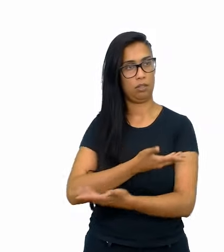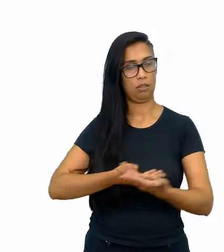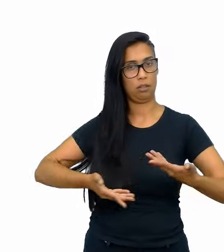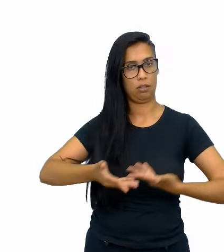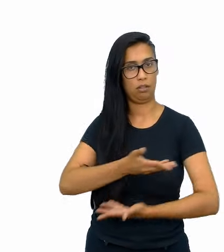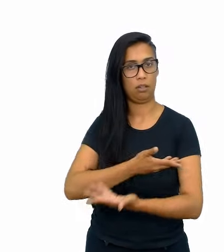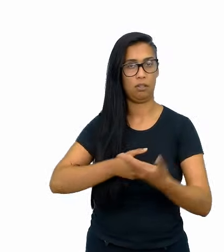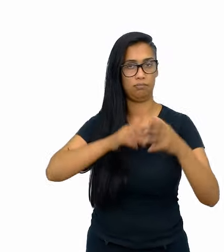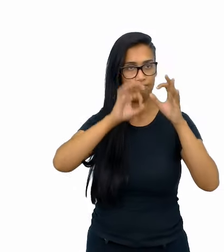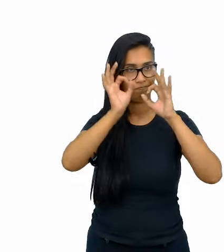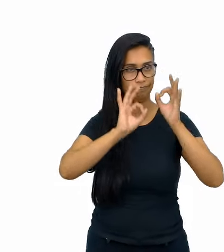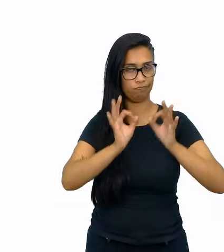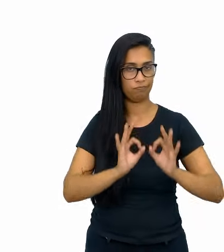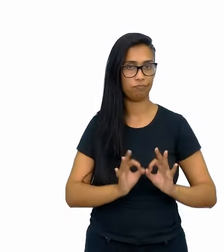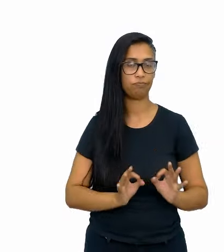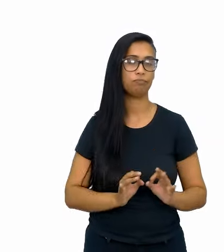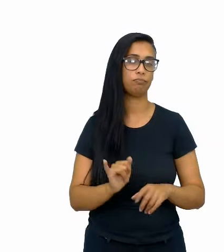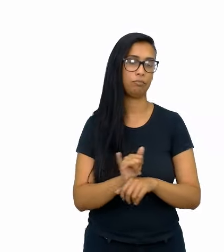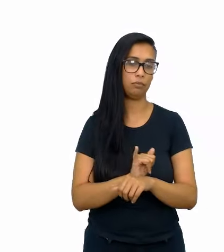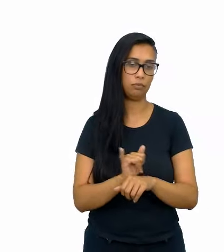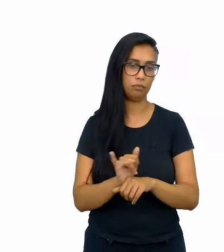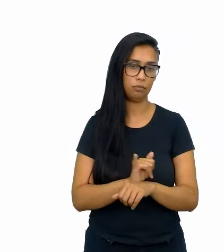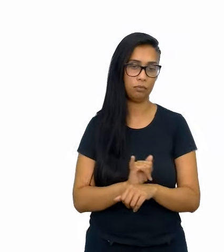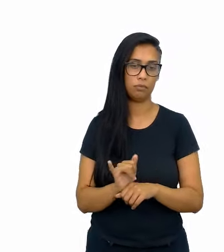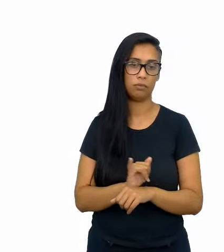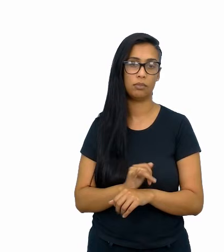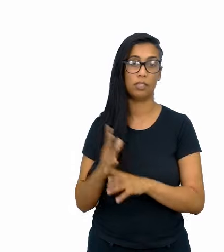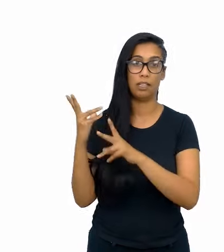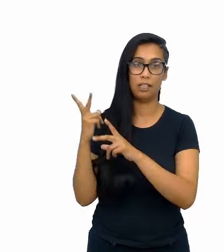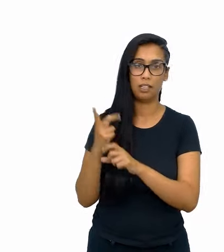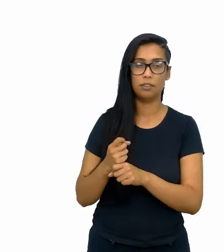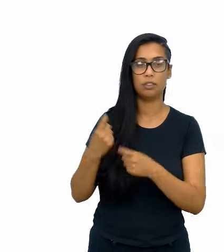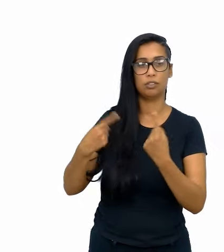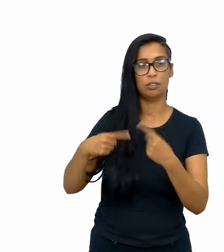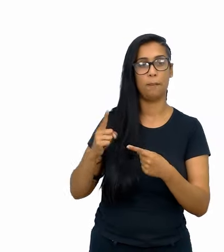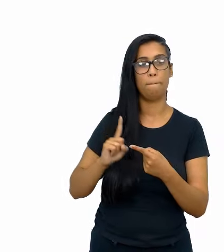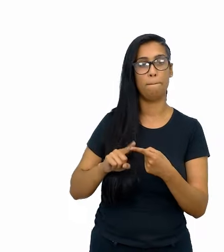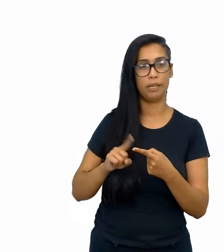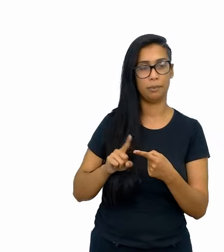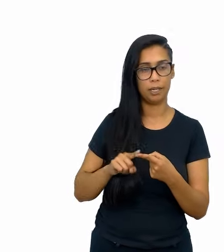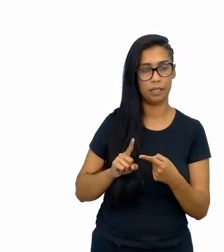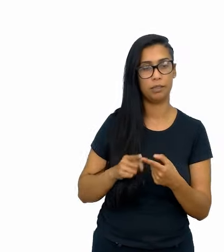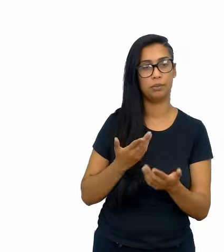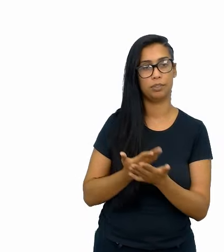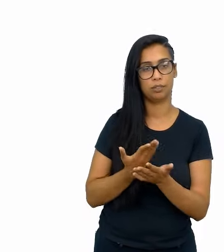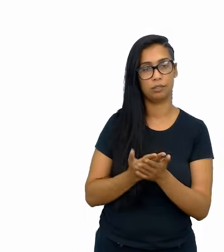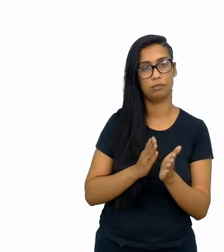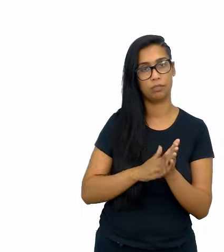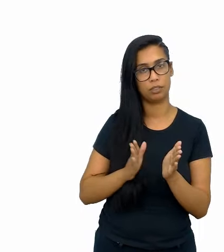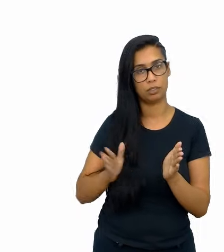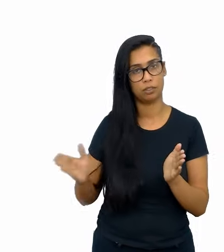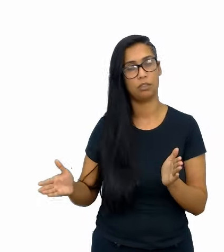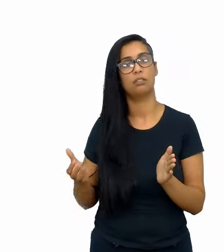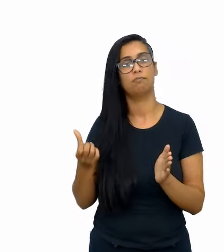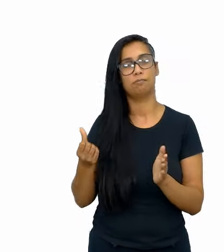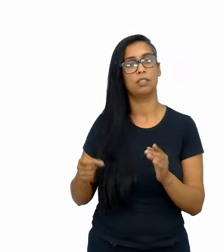planejamento aconteça, retomando as nossas discussões. Então, o primeiro passo é o estudo da sequência